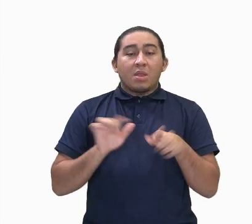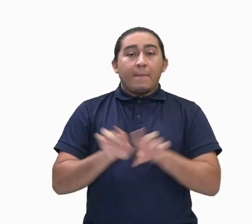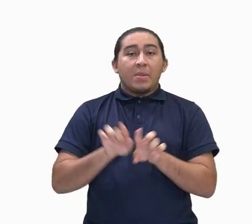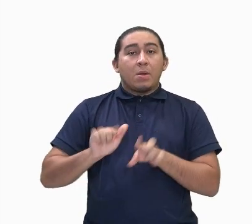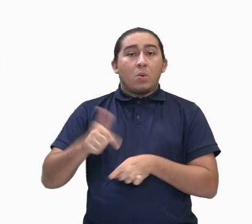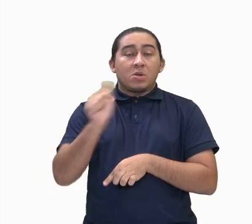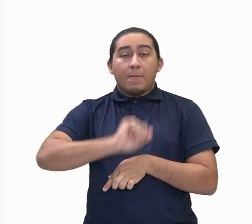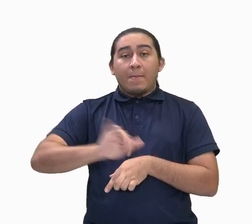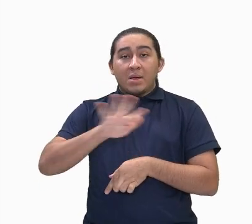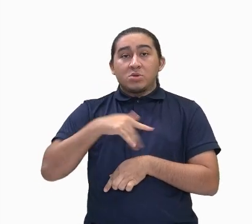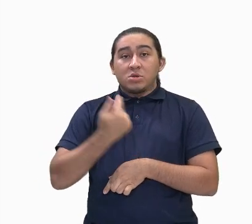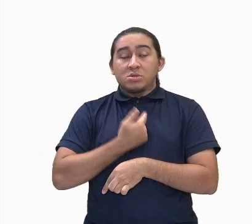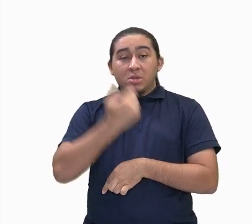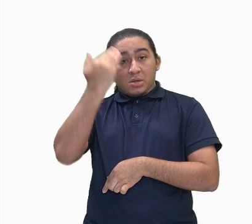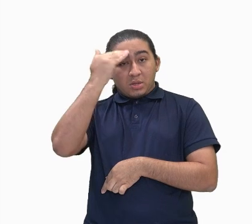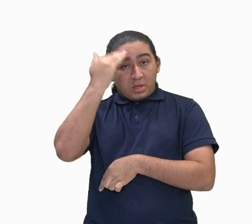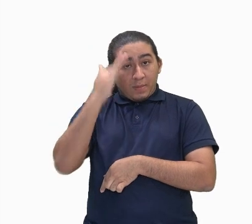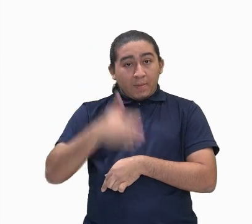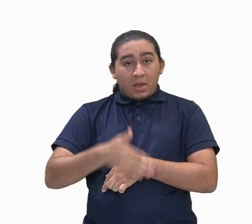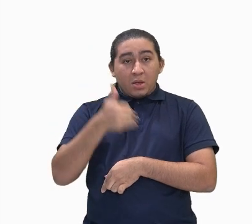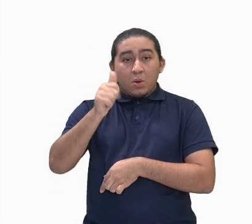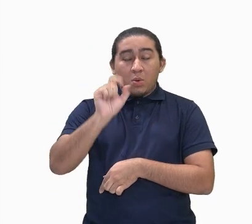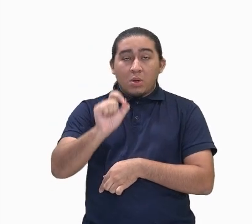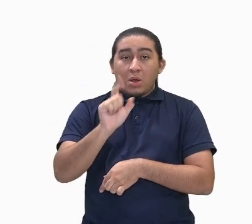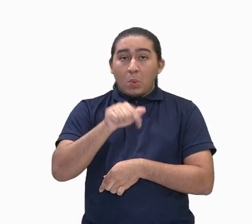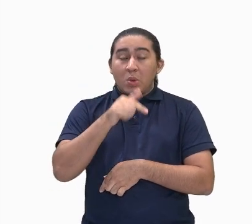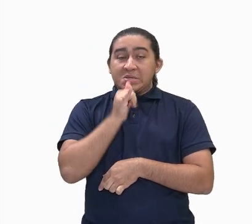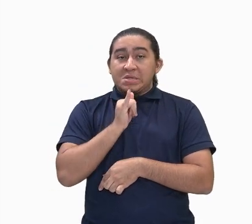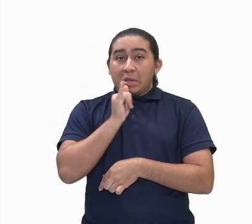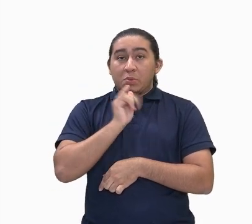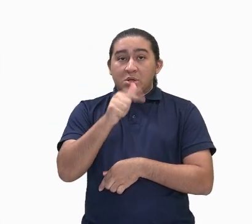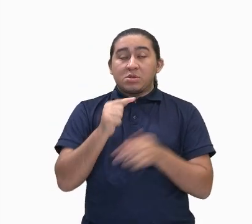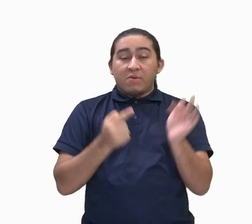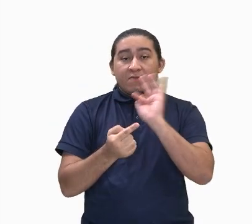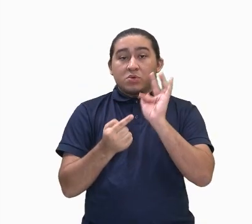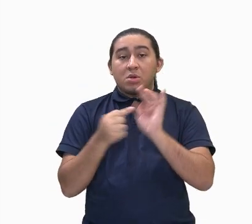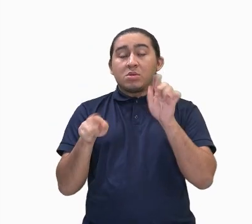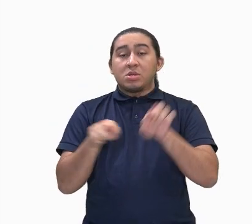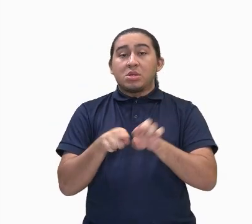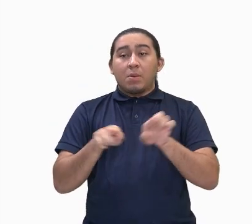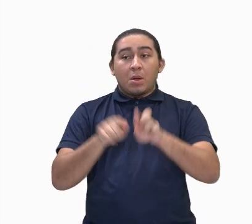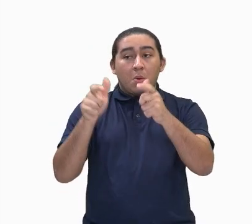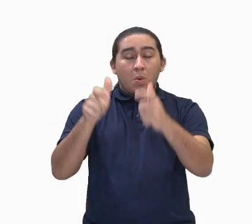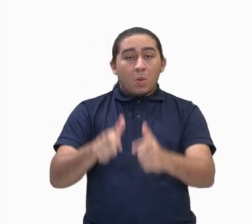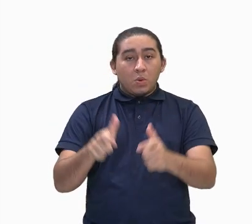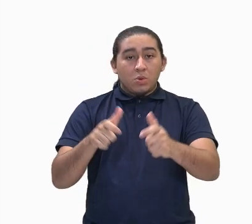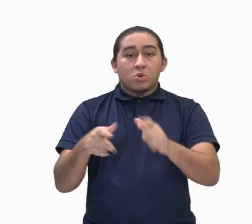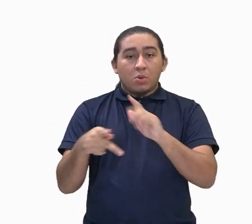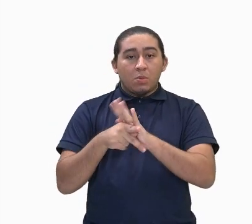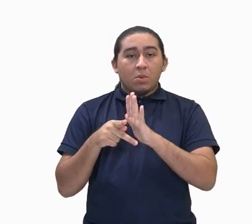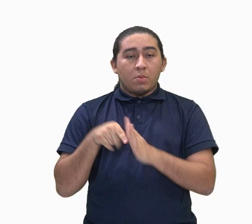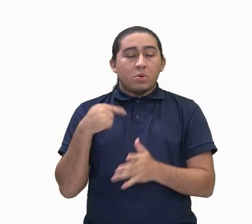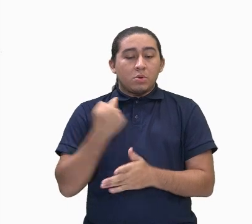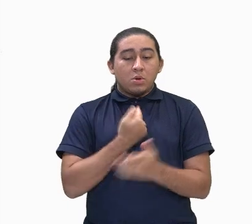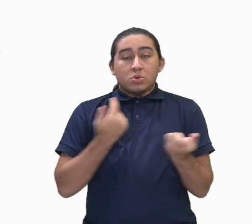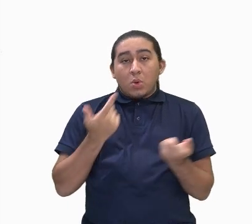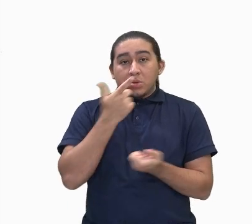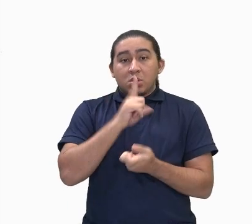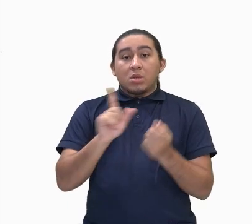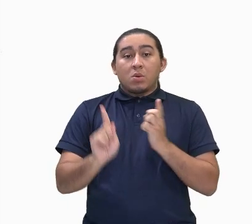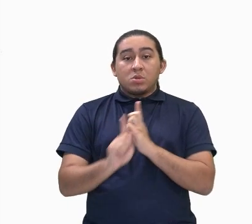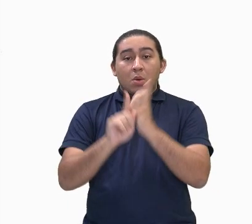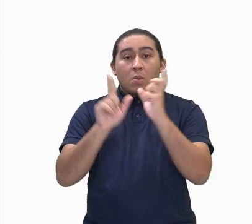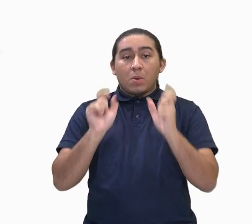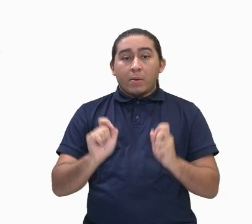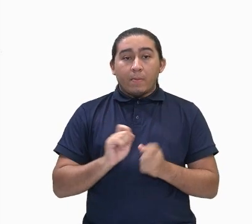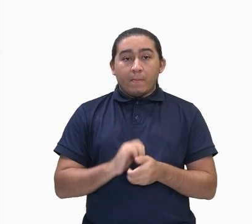melhor um exemplo, né, dessa função e dessa localização do tecido conjuntivo denso, onde nós podemos observar aí, ó, que